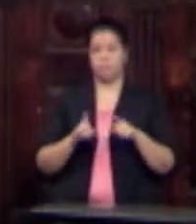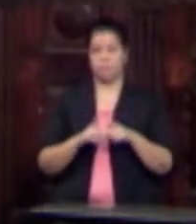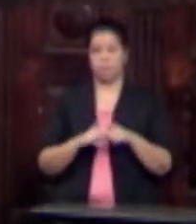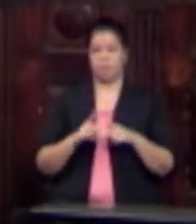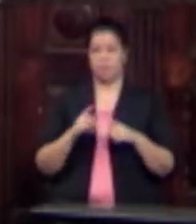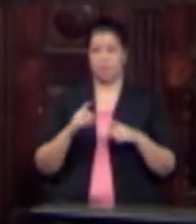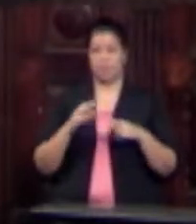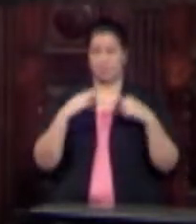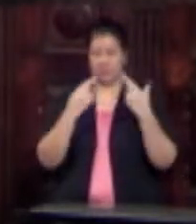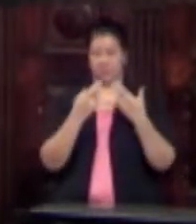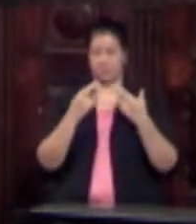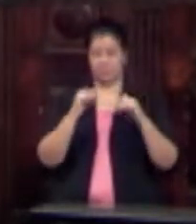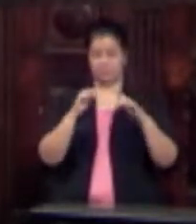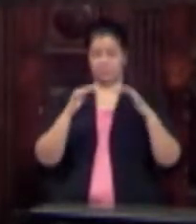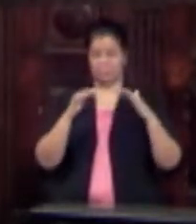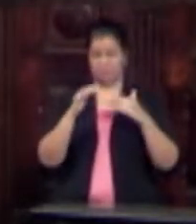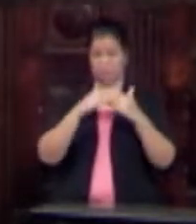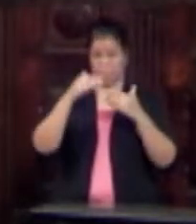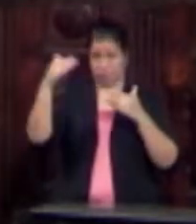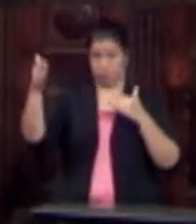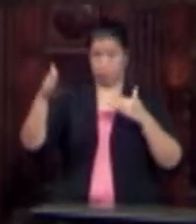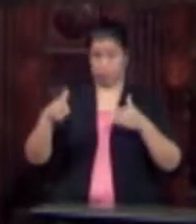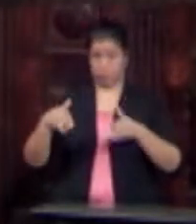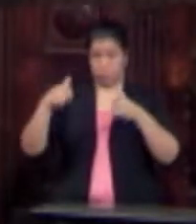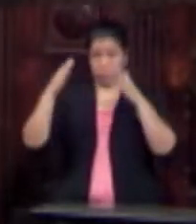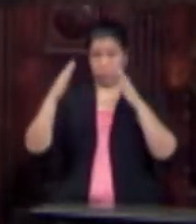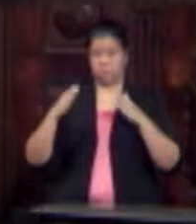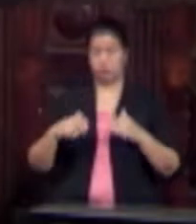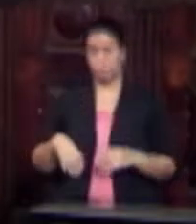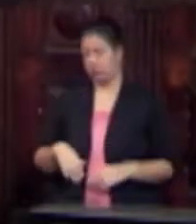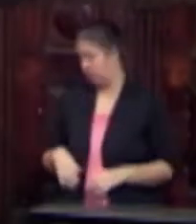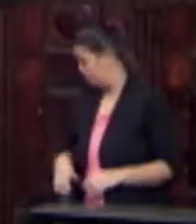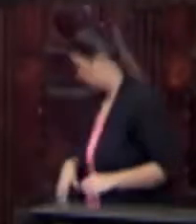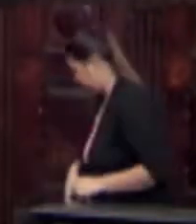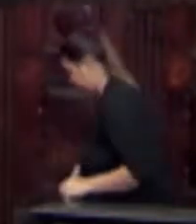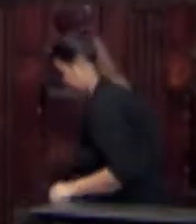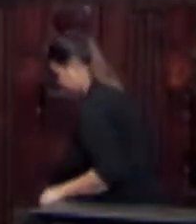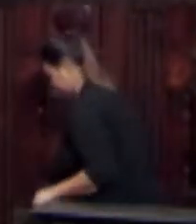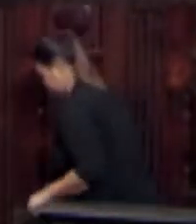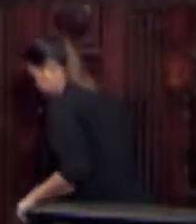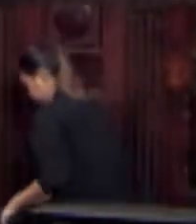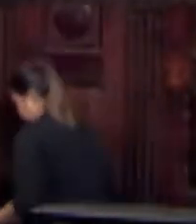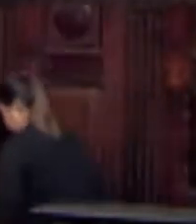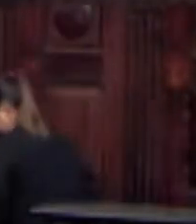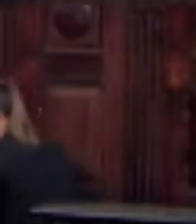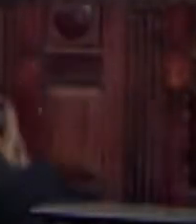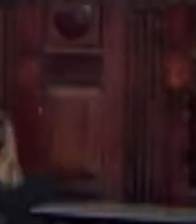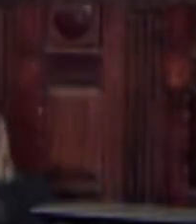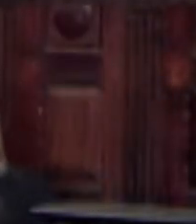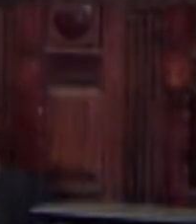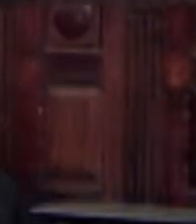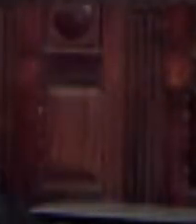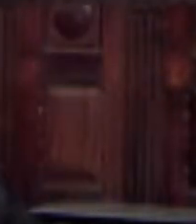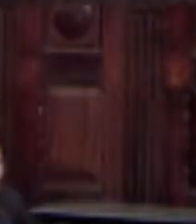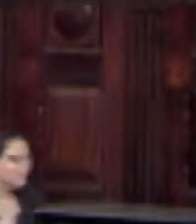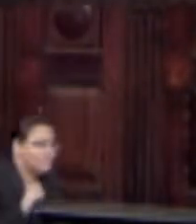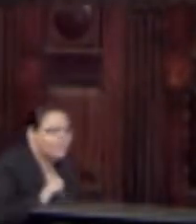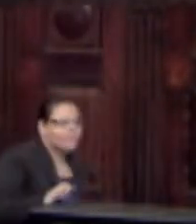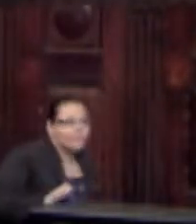no auditório do Anexo, sobre o tema Maracanã.